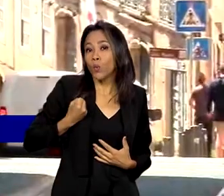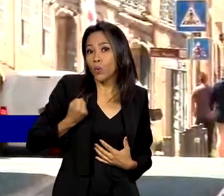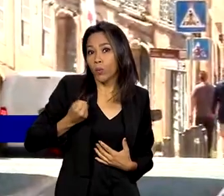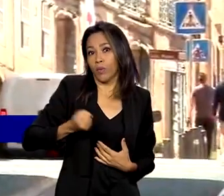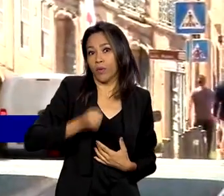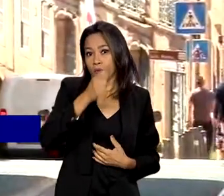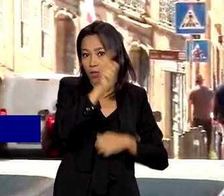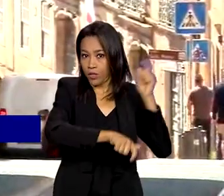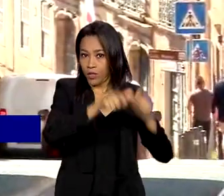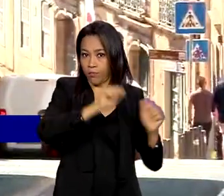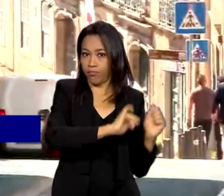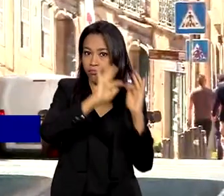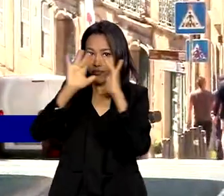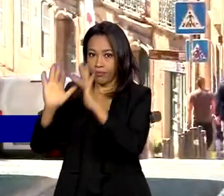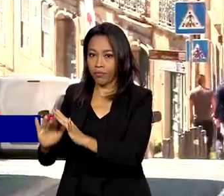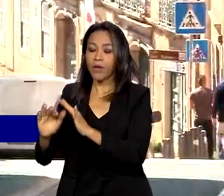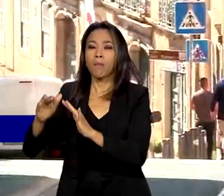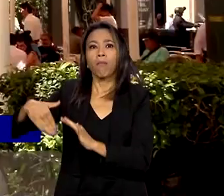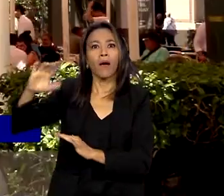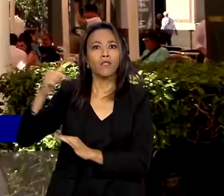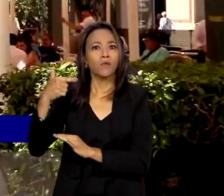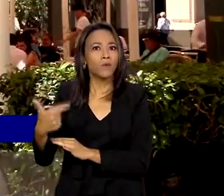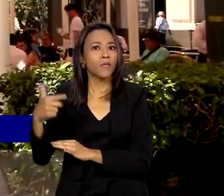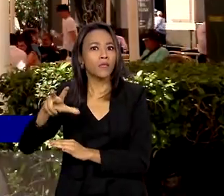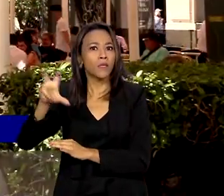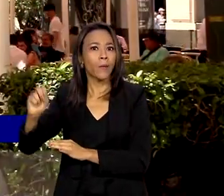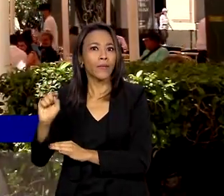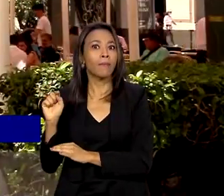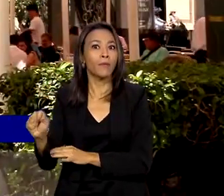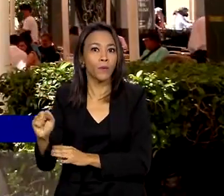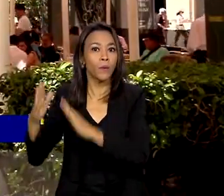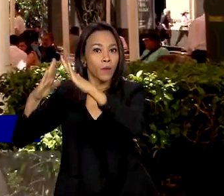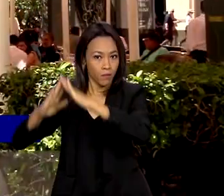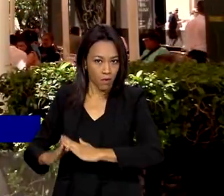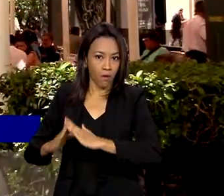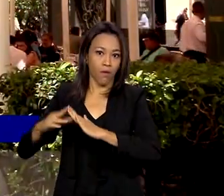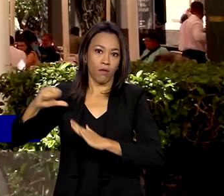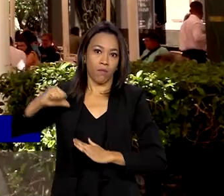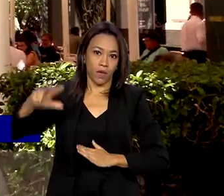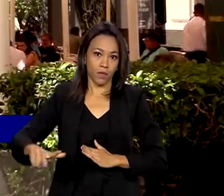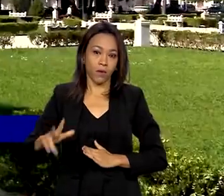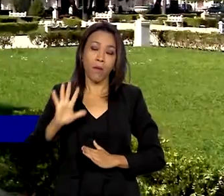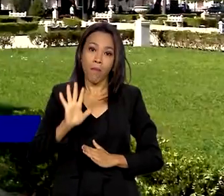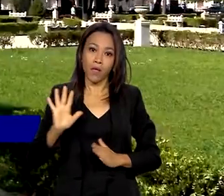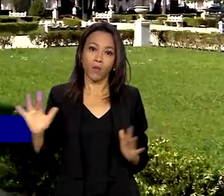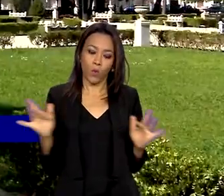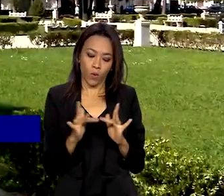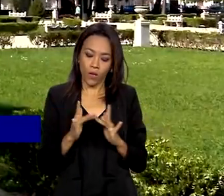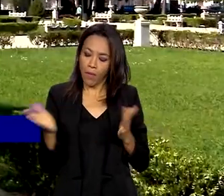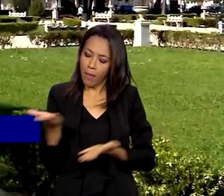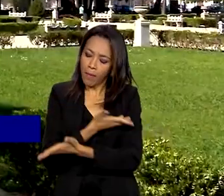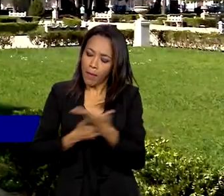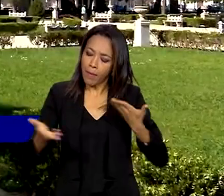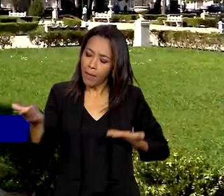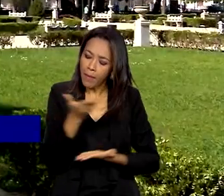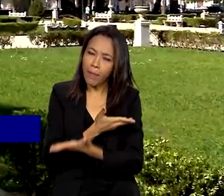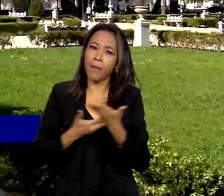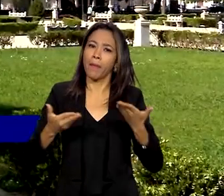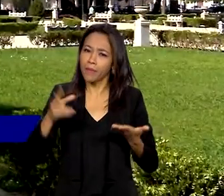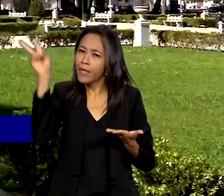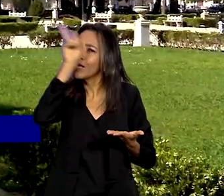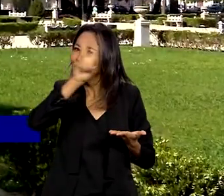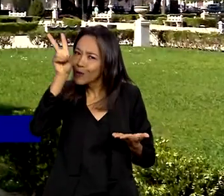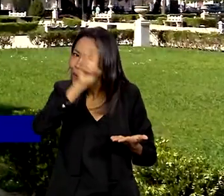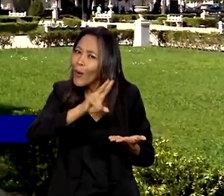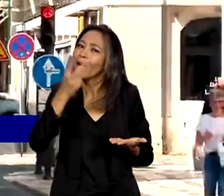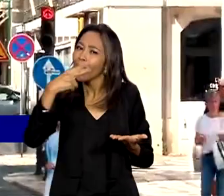Portugal já passa de 250 mil, mas a relação entre os dois países ultrapassa os laços históricos